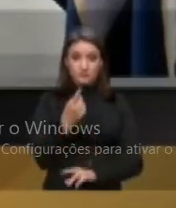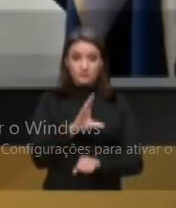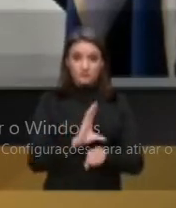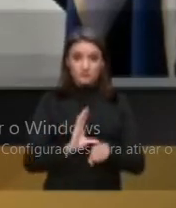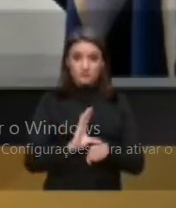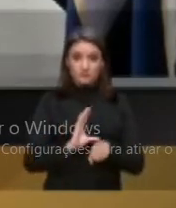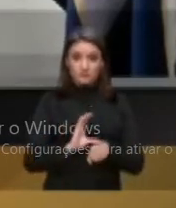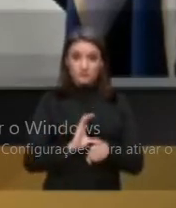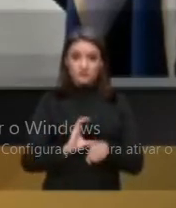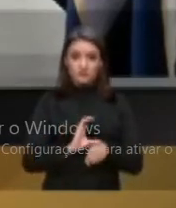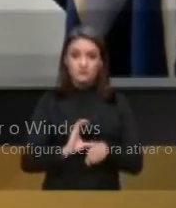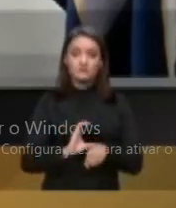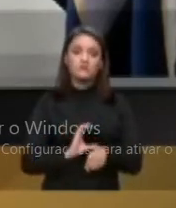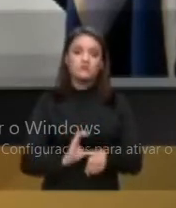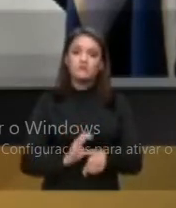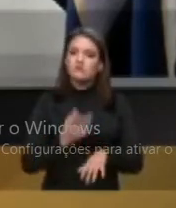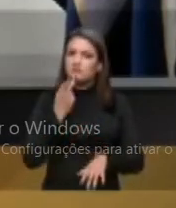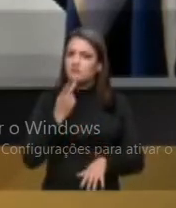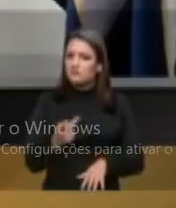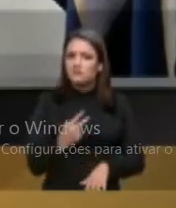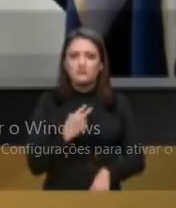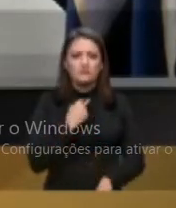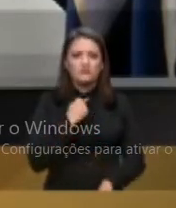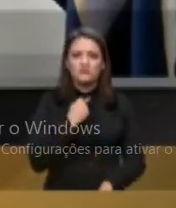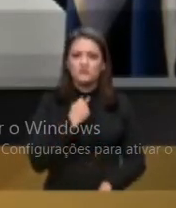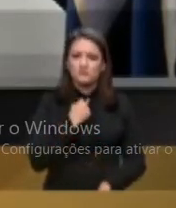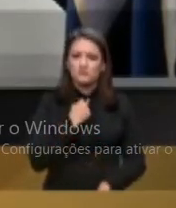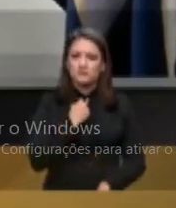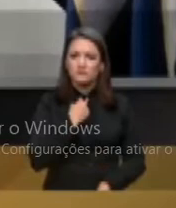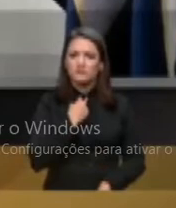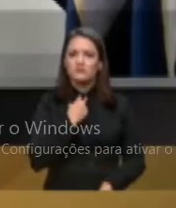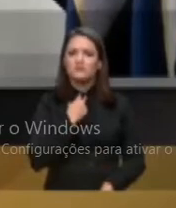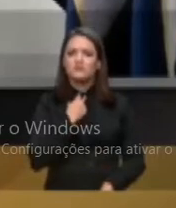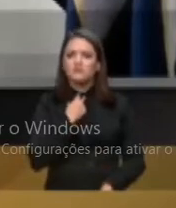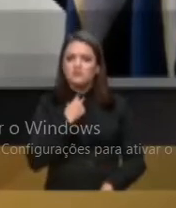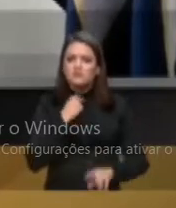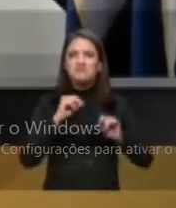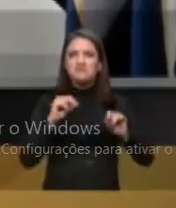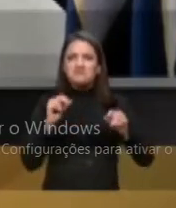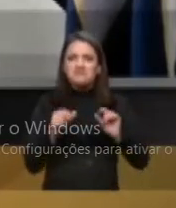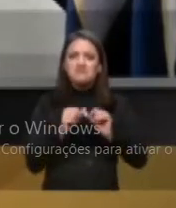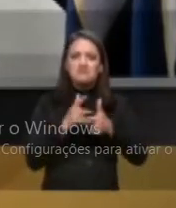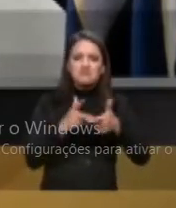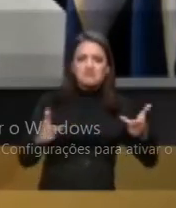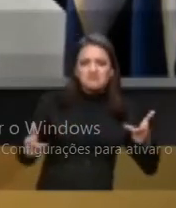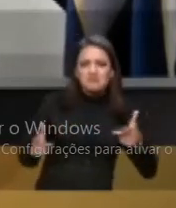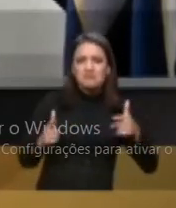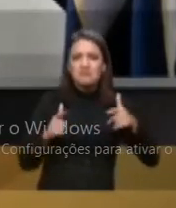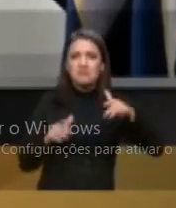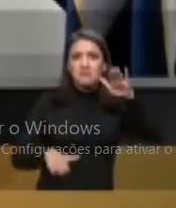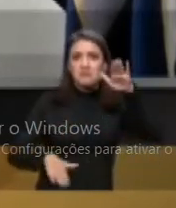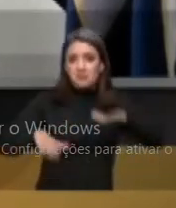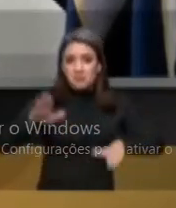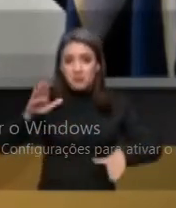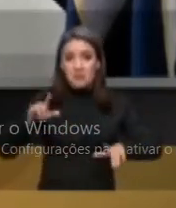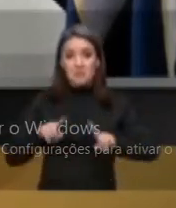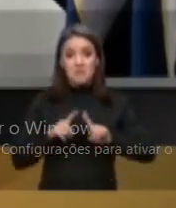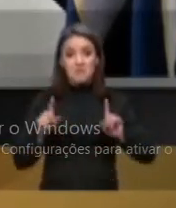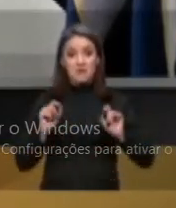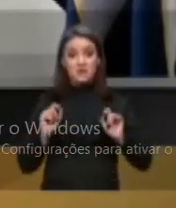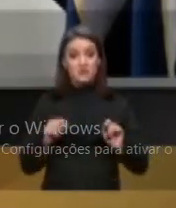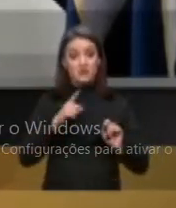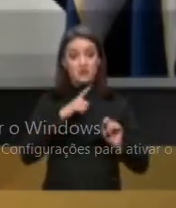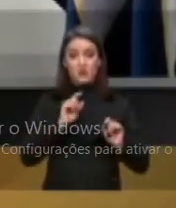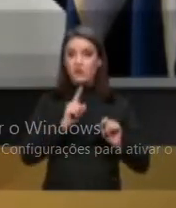artigo 63, inciso 1 da Constituição da República não dá margem a discrepâncias. Com efeito,